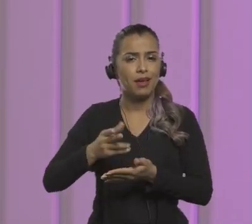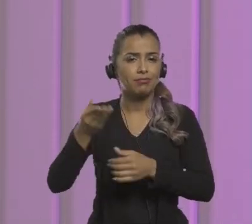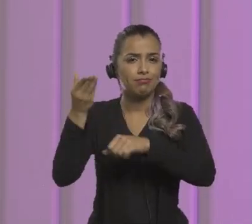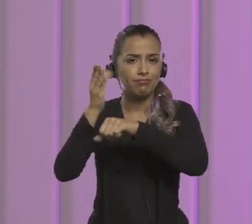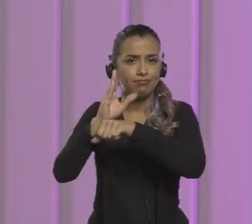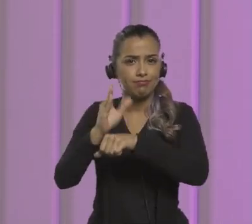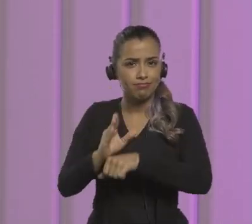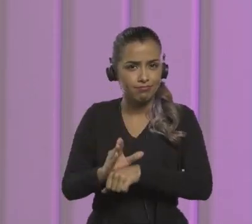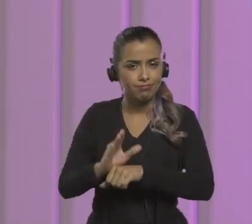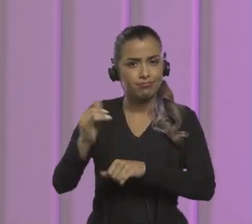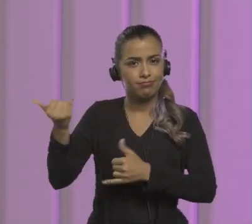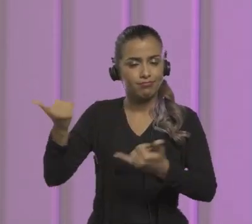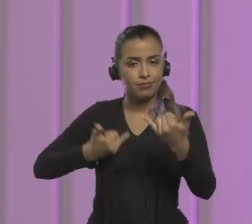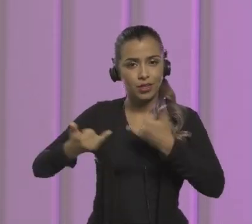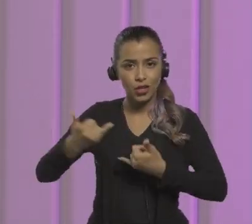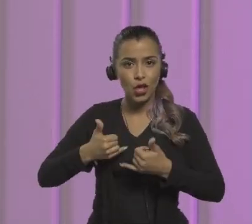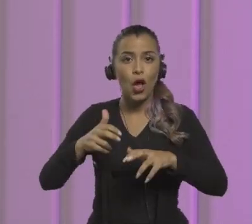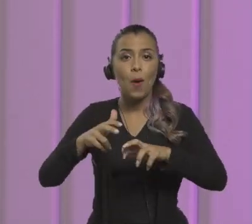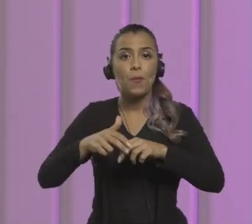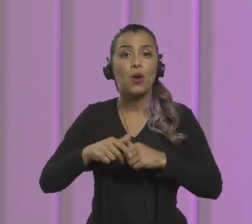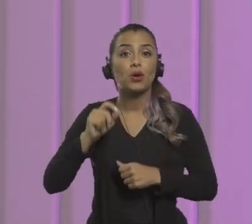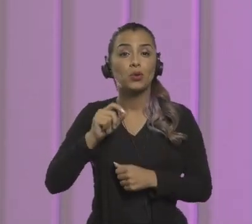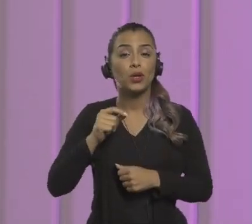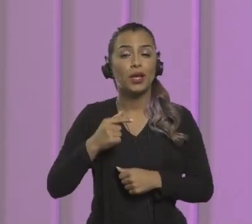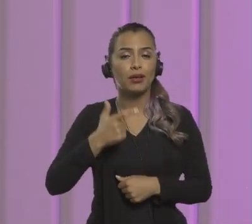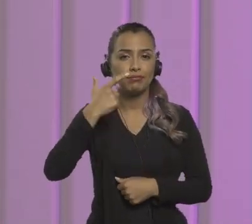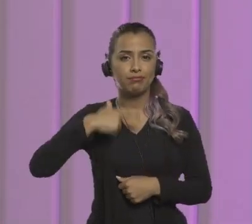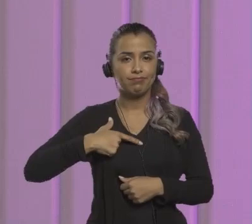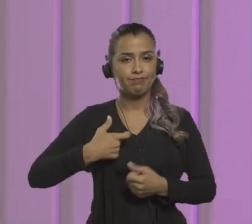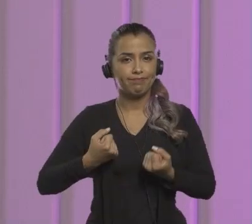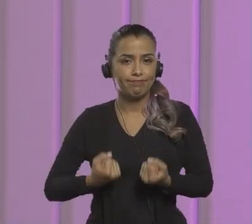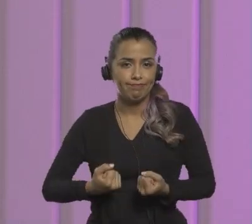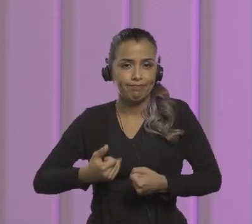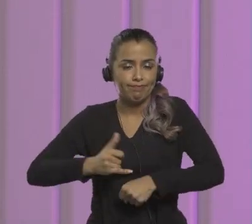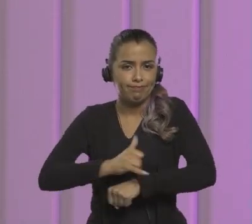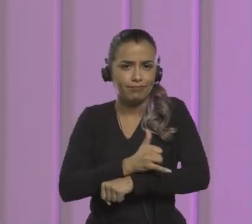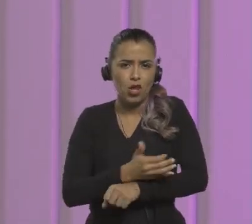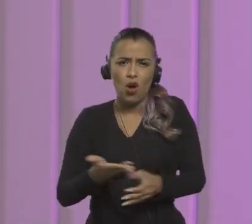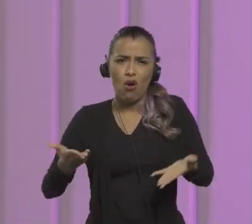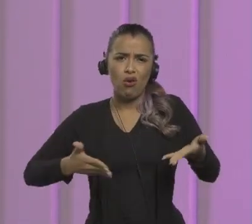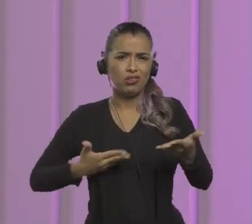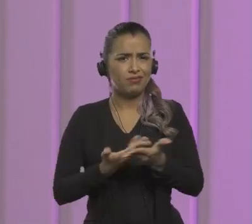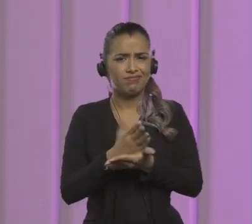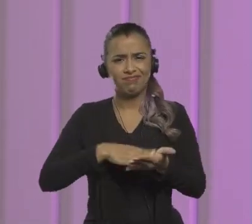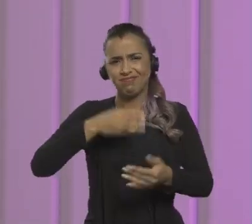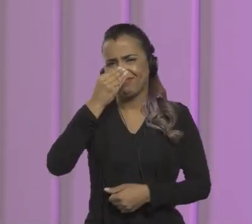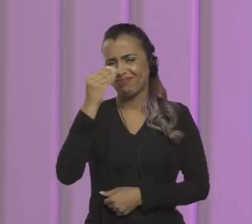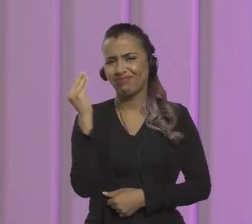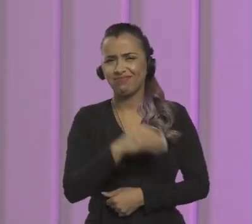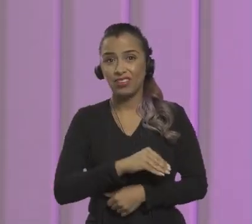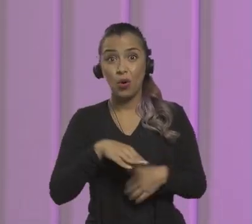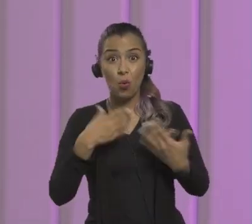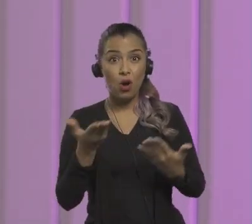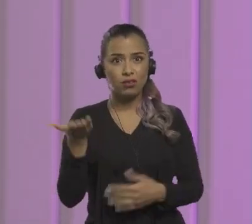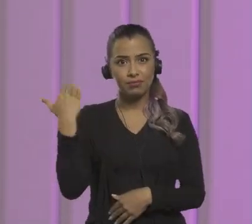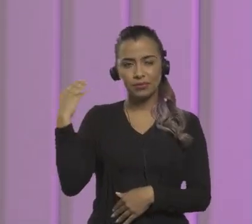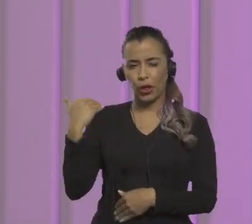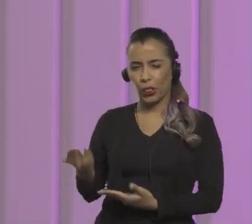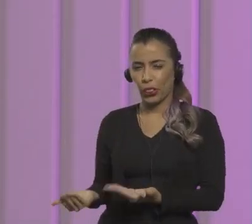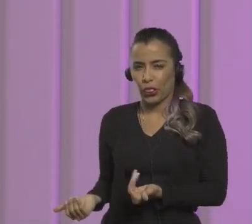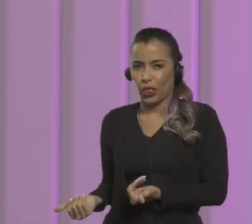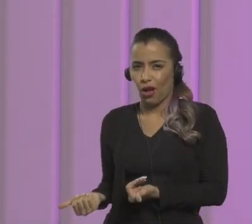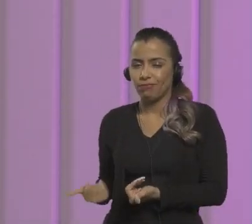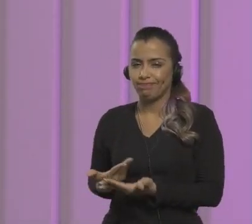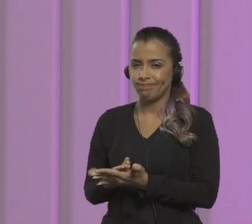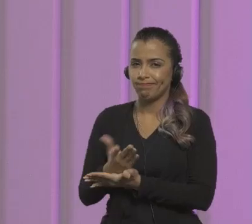do meu peso, e confesso que isso hoje em dia não me incomoda. Acho que quando você é mais nova te incomoda muito mais, mas